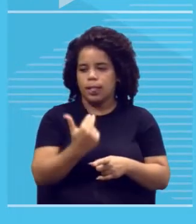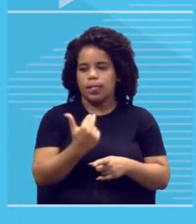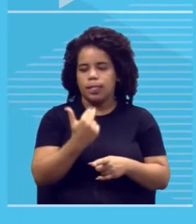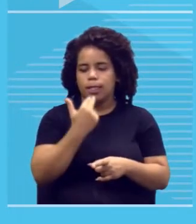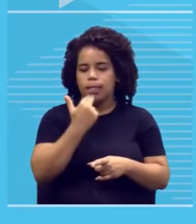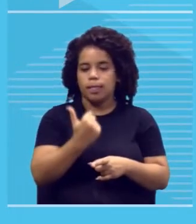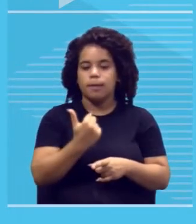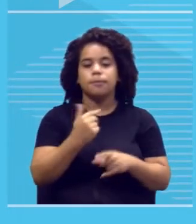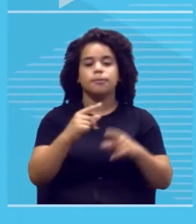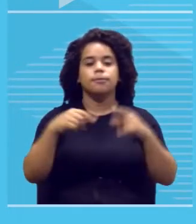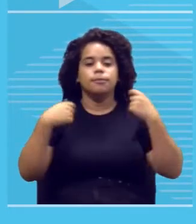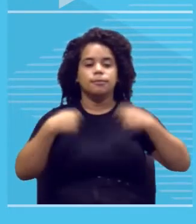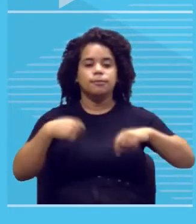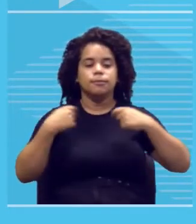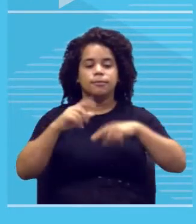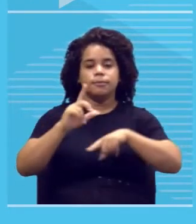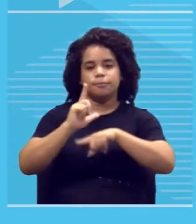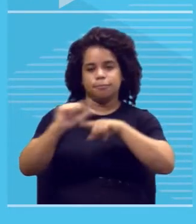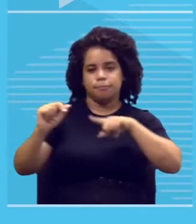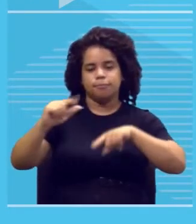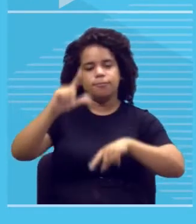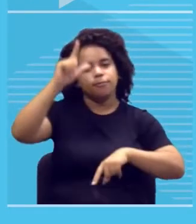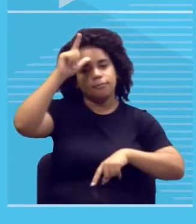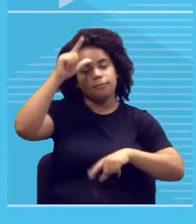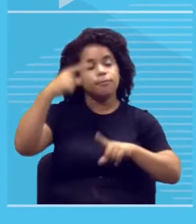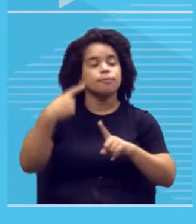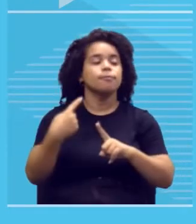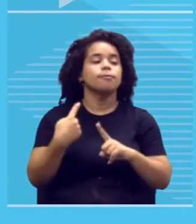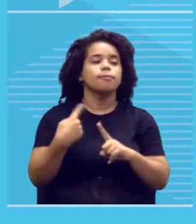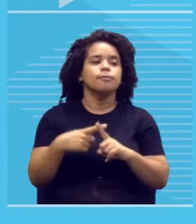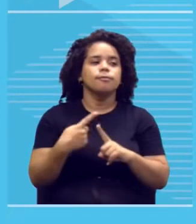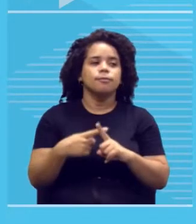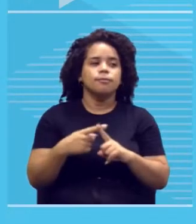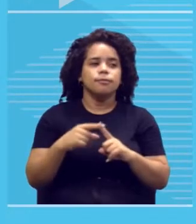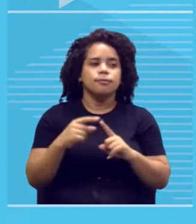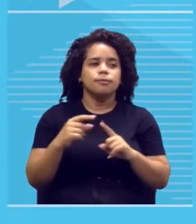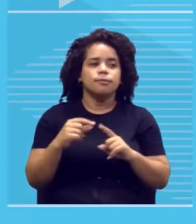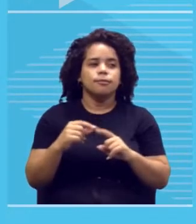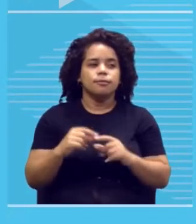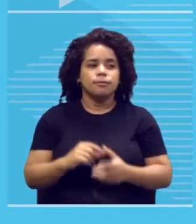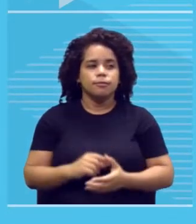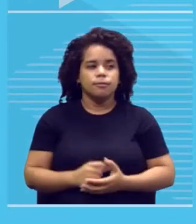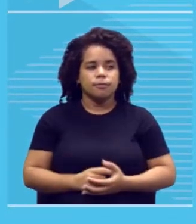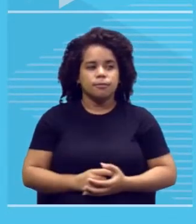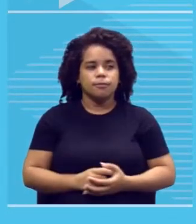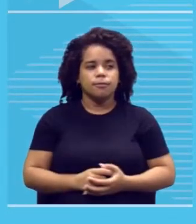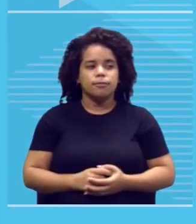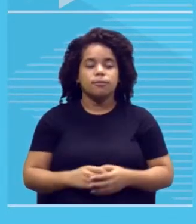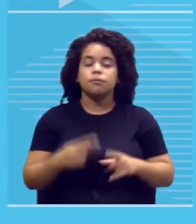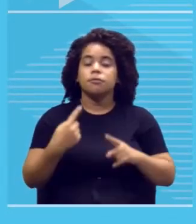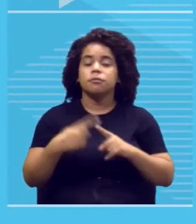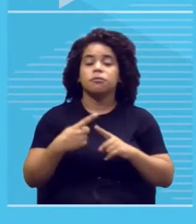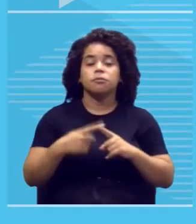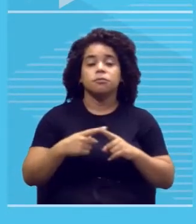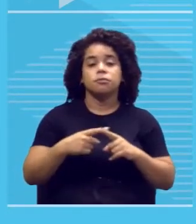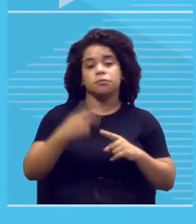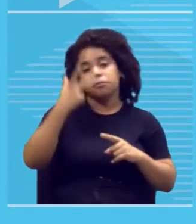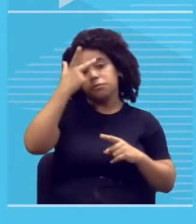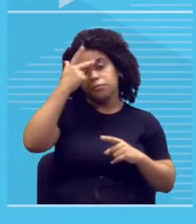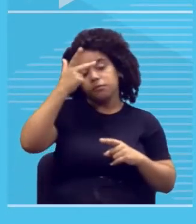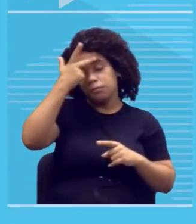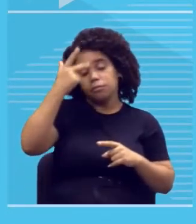vazar da Alemanha né porque foi considerado perigoso para a nação